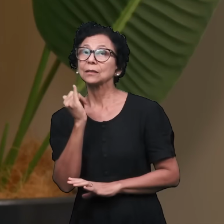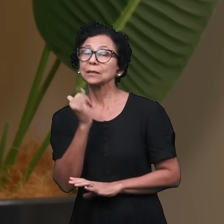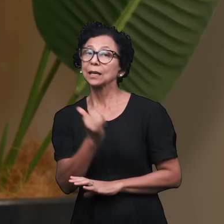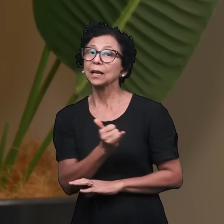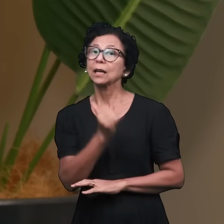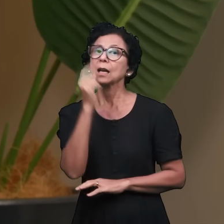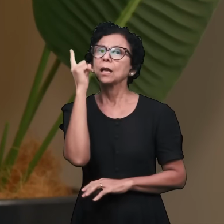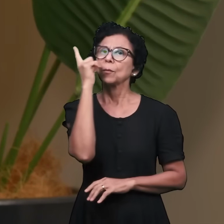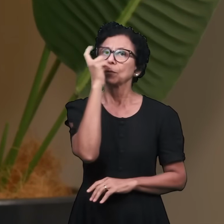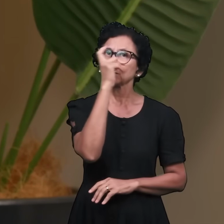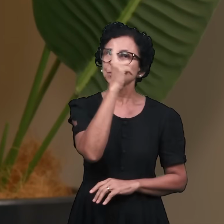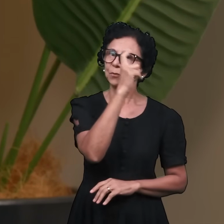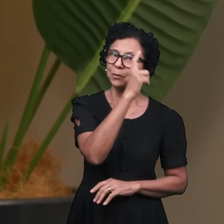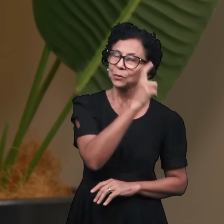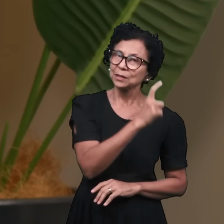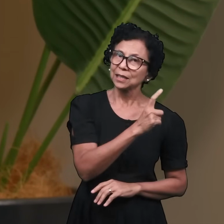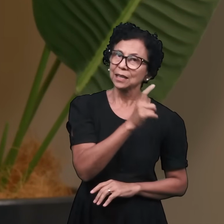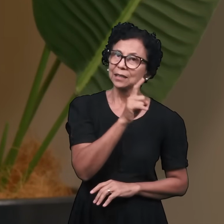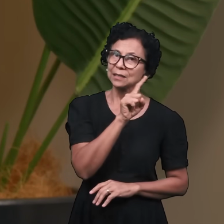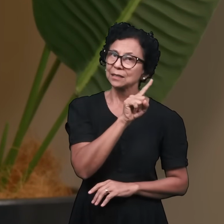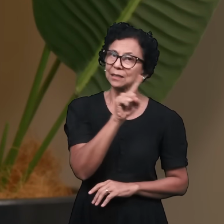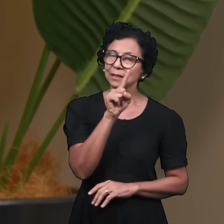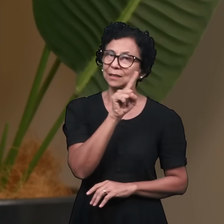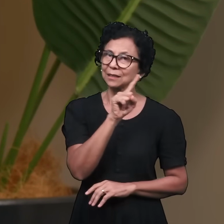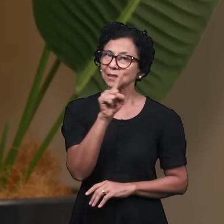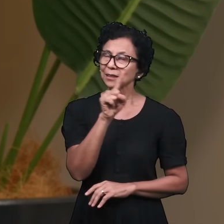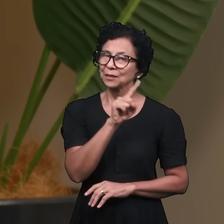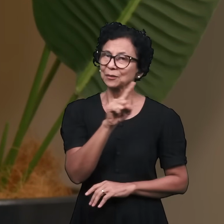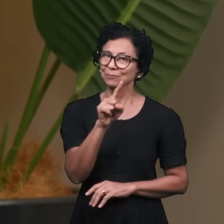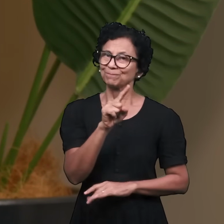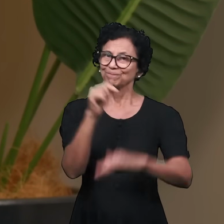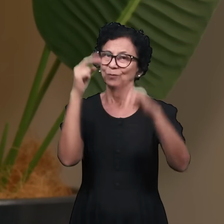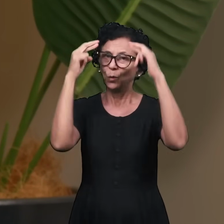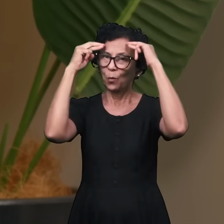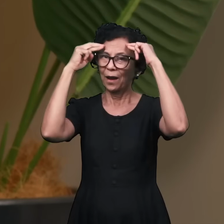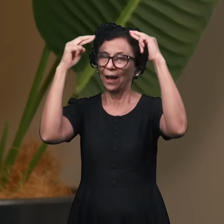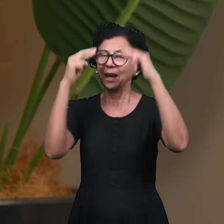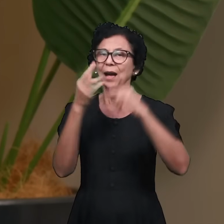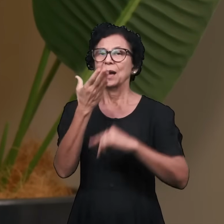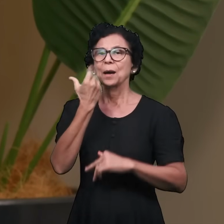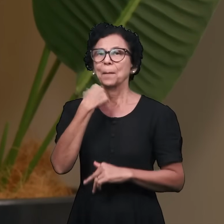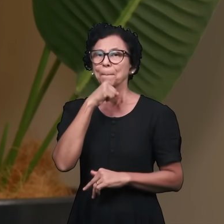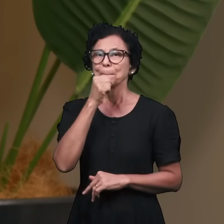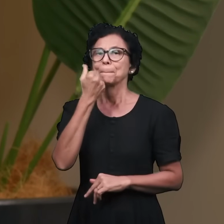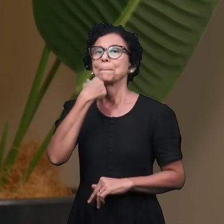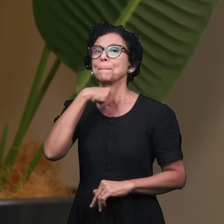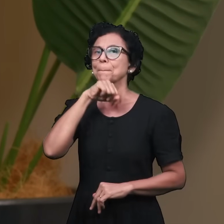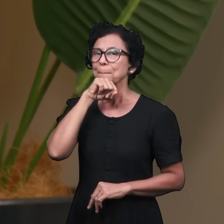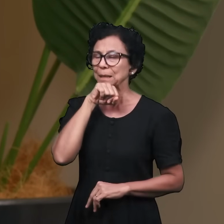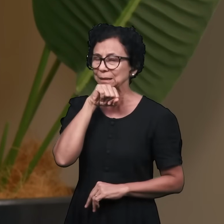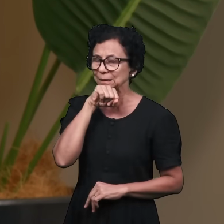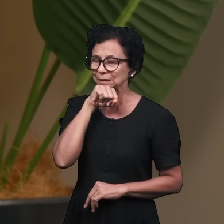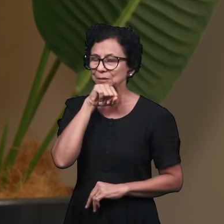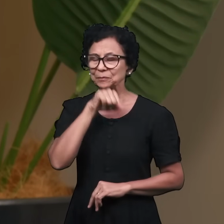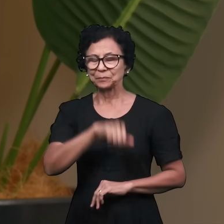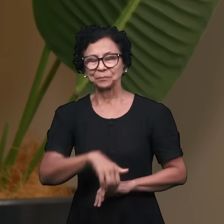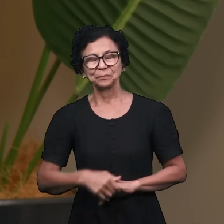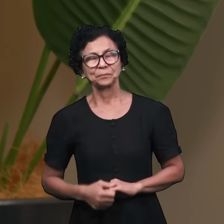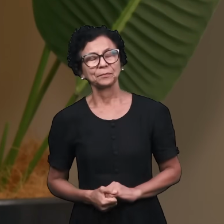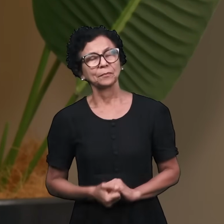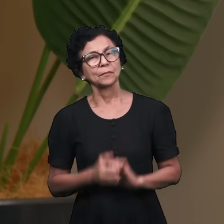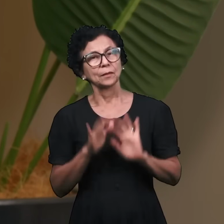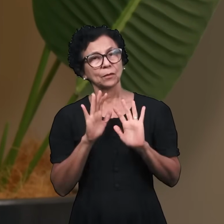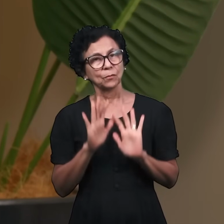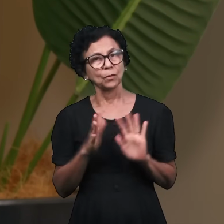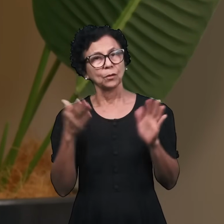grande dificuldade para quem não honrar pai e mãe. Então vamos falar rapidamente, abordar